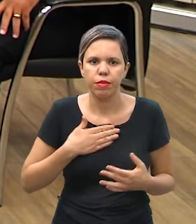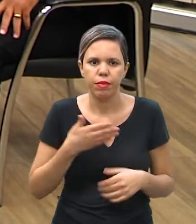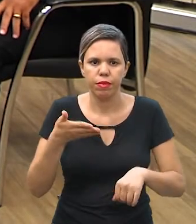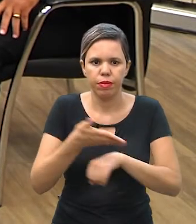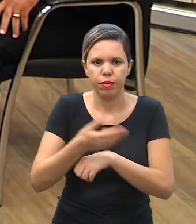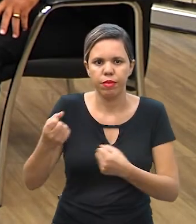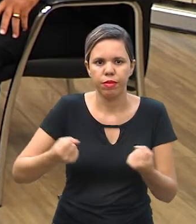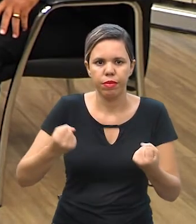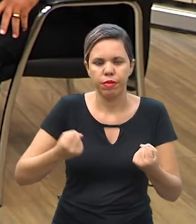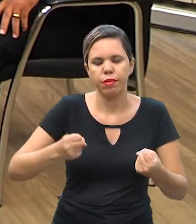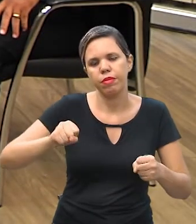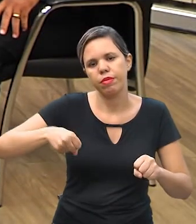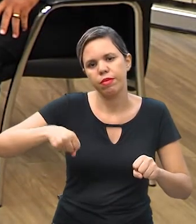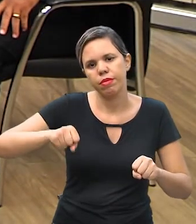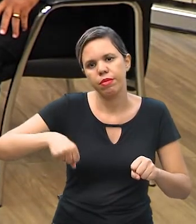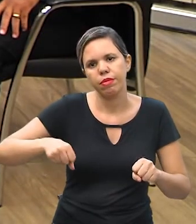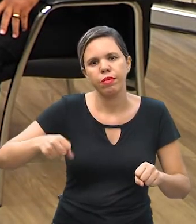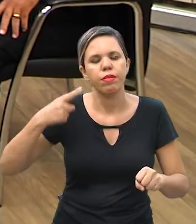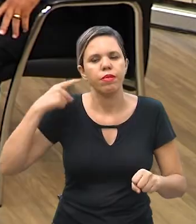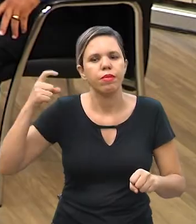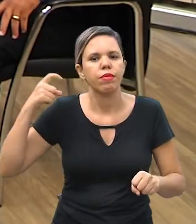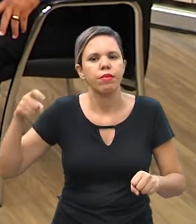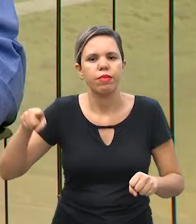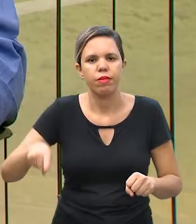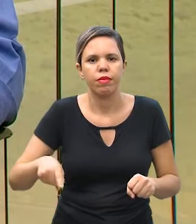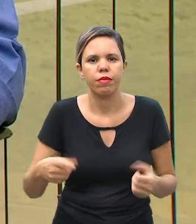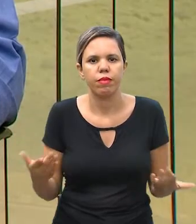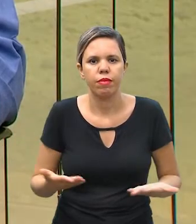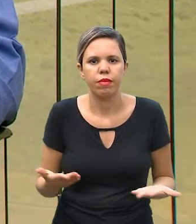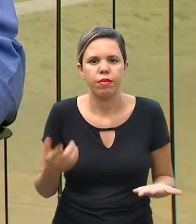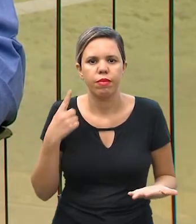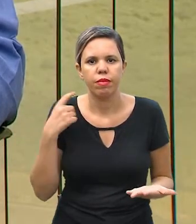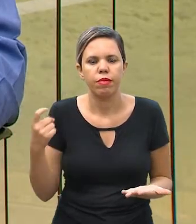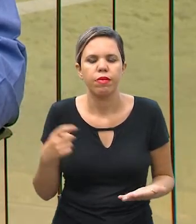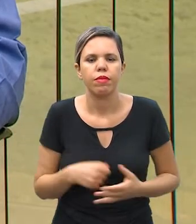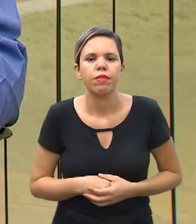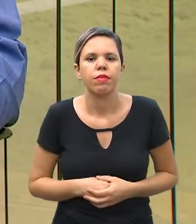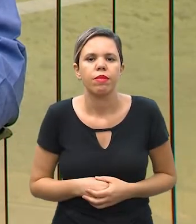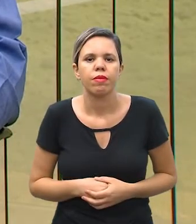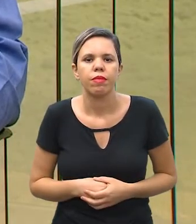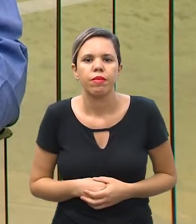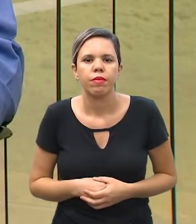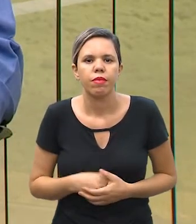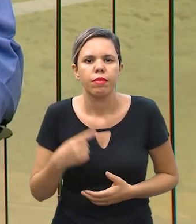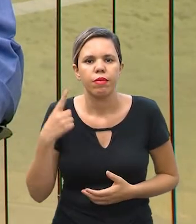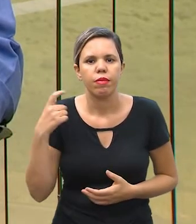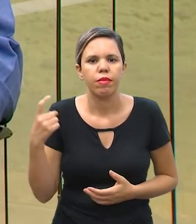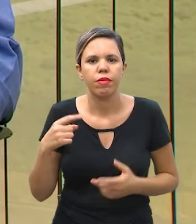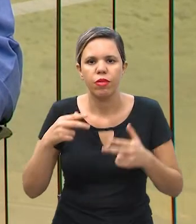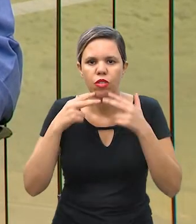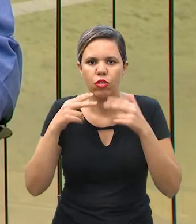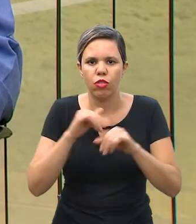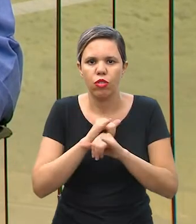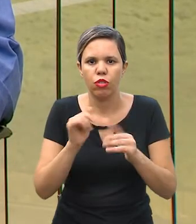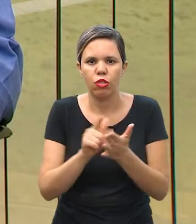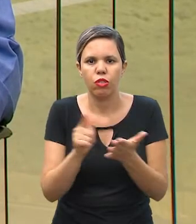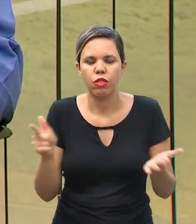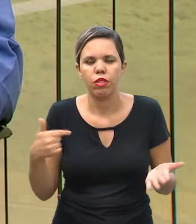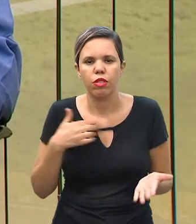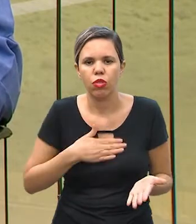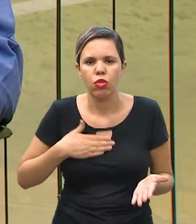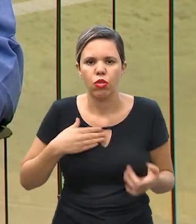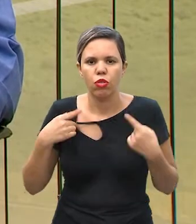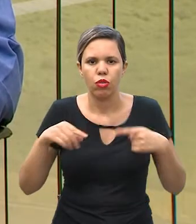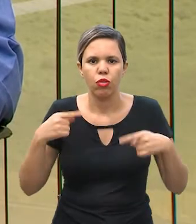Entrou no seu carro, ligou o rádio, o que vai estar tocando lá? Agora eu fico escutando muita notícia, mas eu